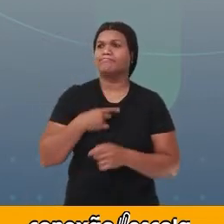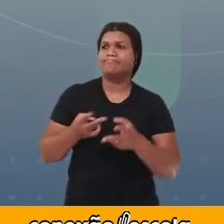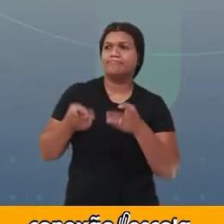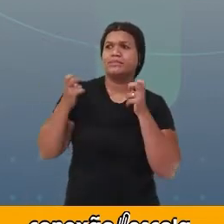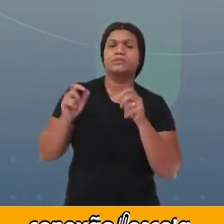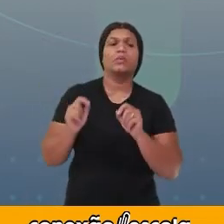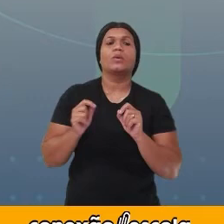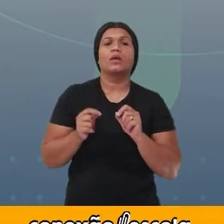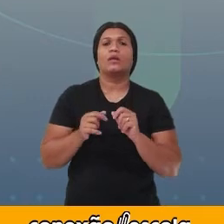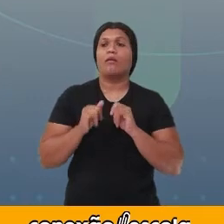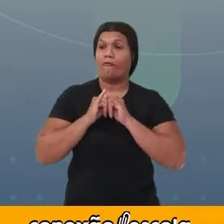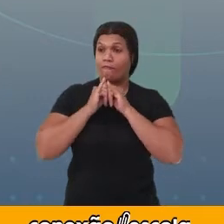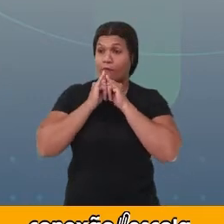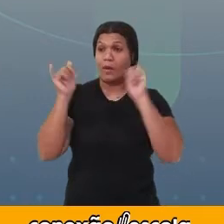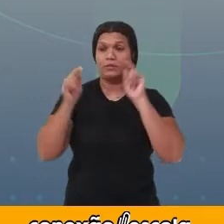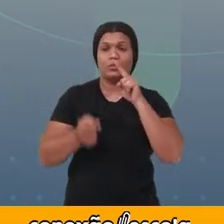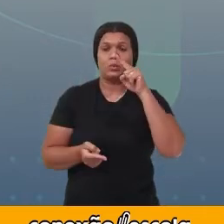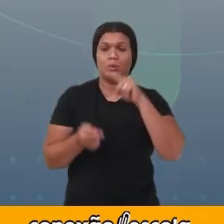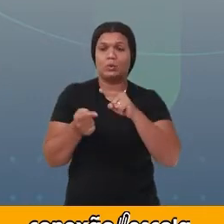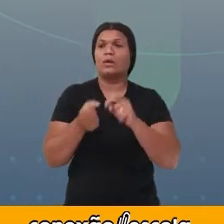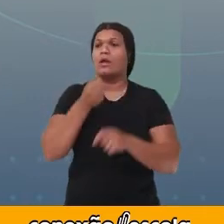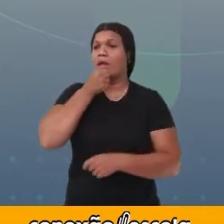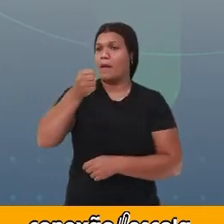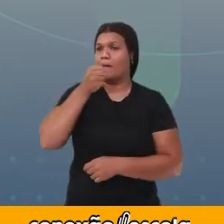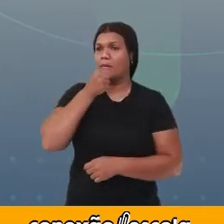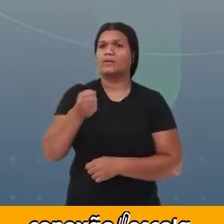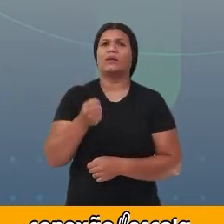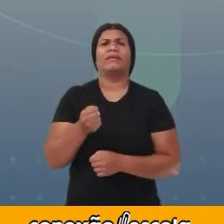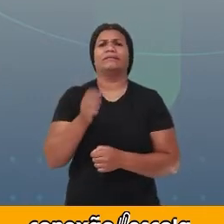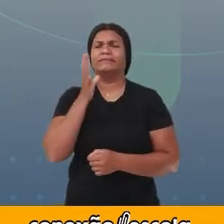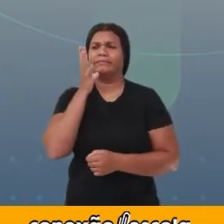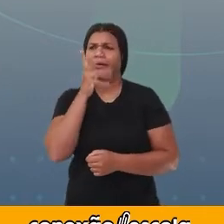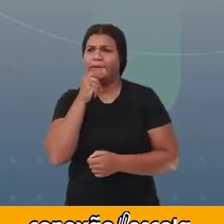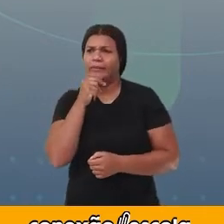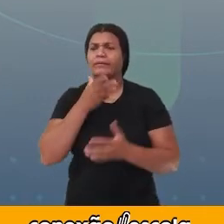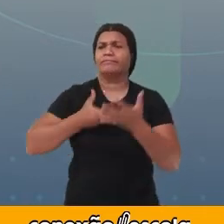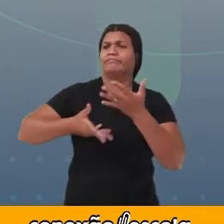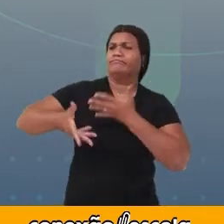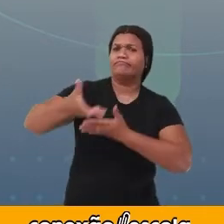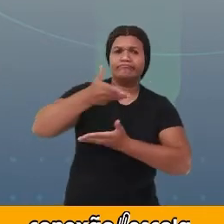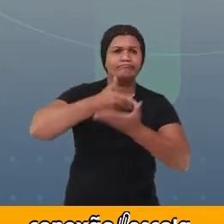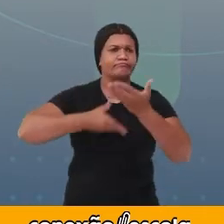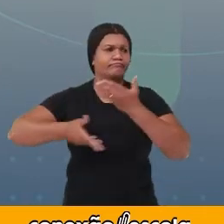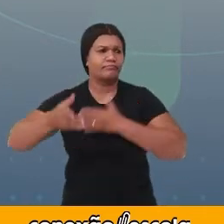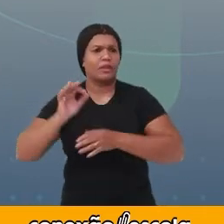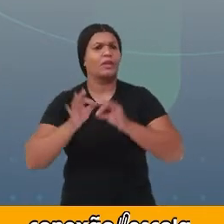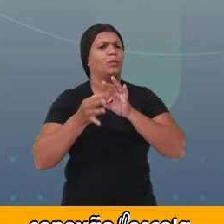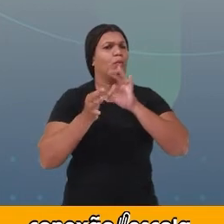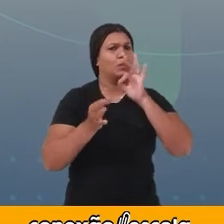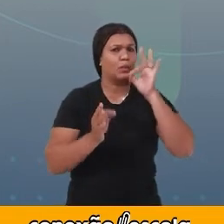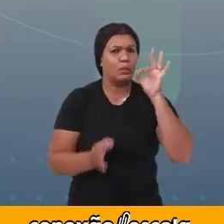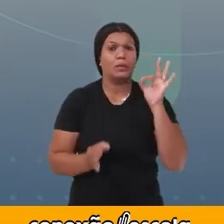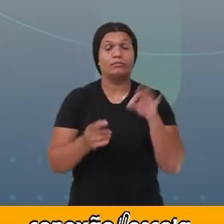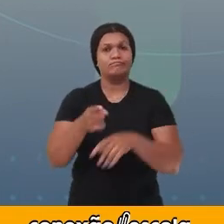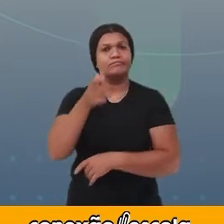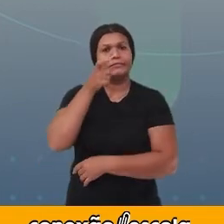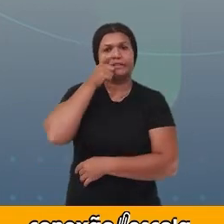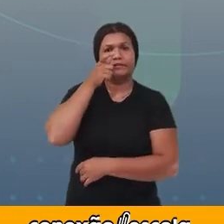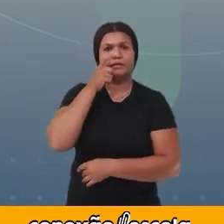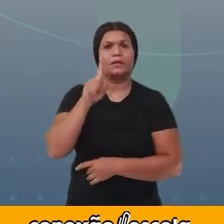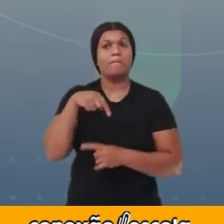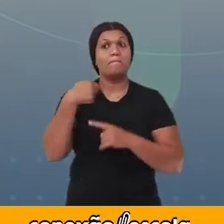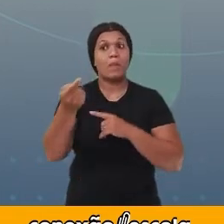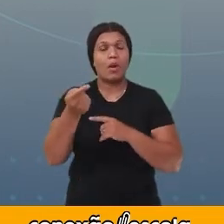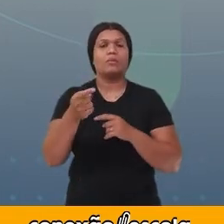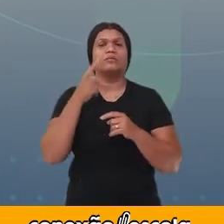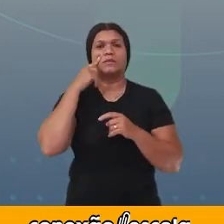que a notícia ela é mais curta e a reportagem envolve uma fala, né, um tempo maior. Observe isso da próxima vez